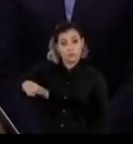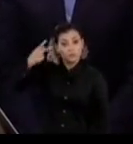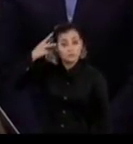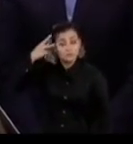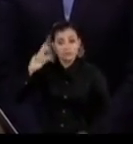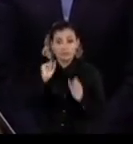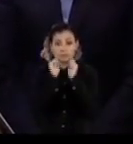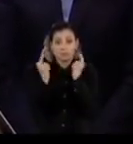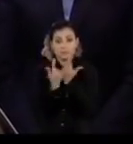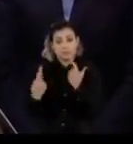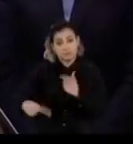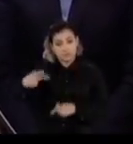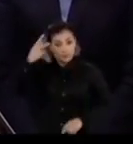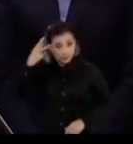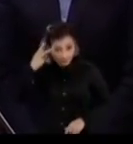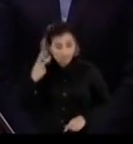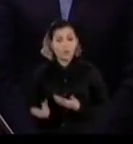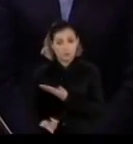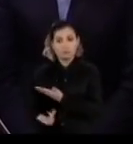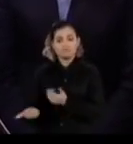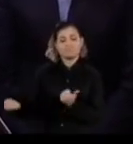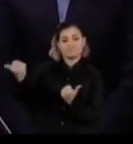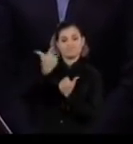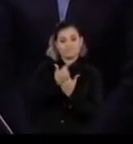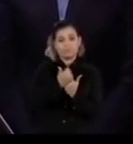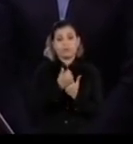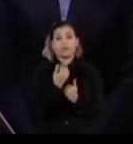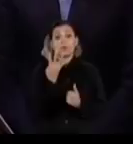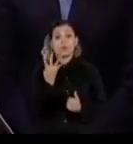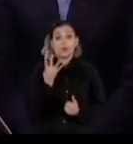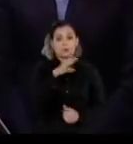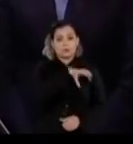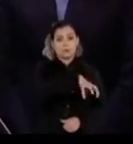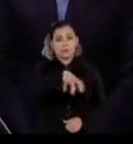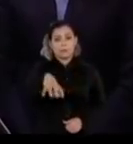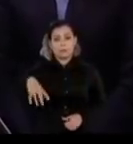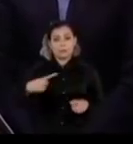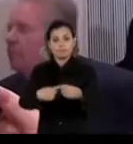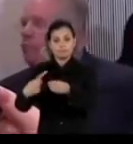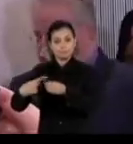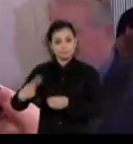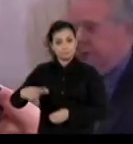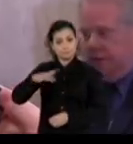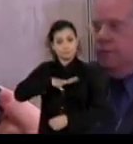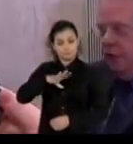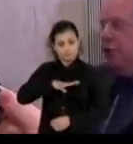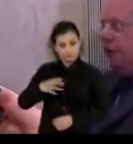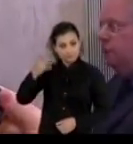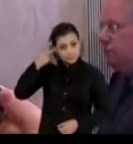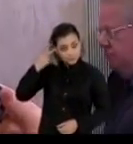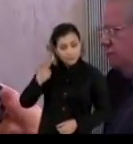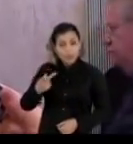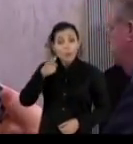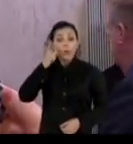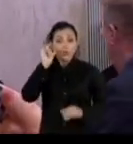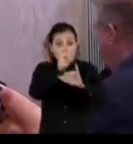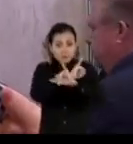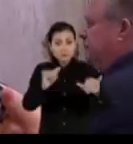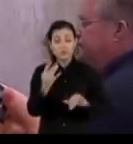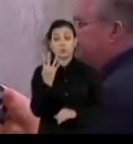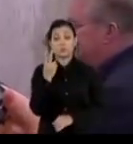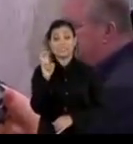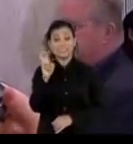Assembleia Legislativa de São Paulo e cumpre agenda em 4 cidades do interior do estado. Ontem, ele anunciou o investimento de